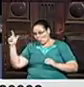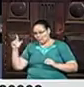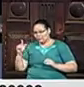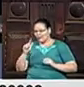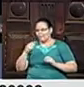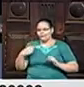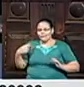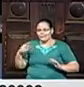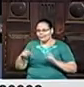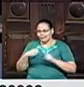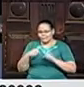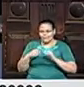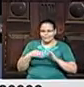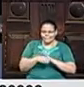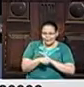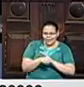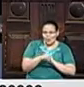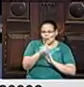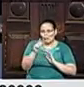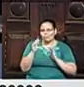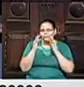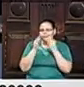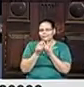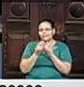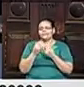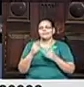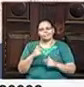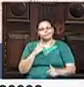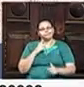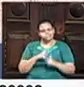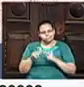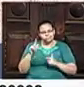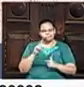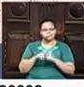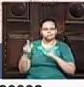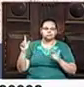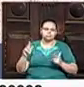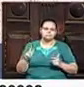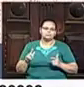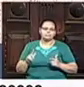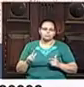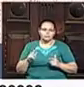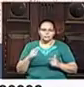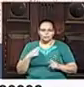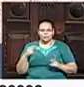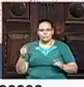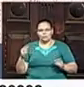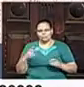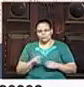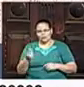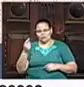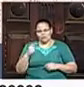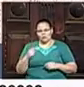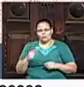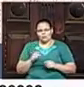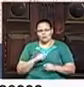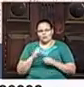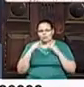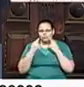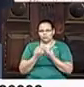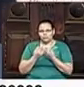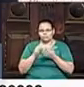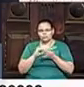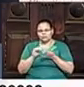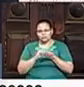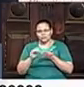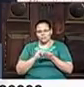situação bem mais complexa. Não, pois não, deputado não, Marcos Abraão? É porque eu estou saindo agora para reunir com o secretário da minha comissão, mas queria